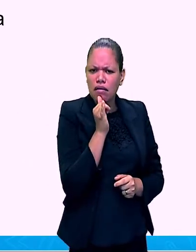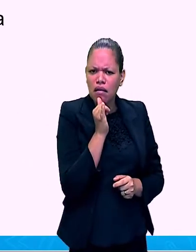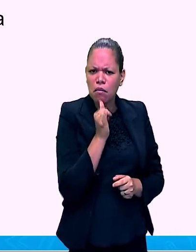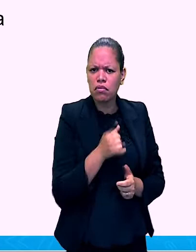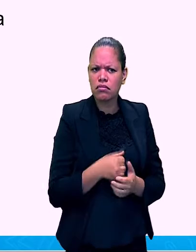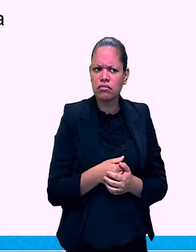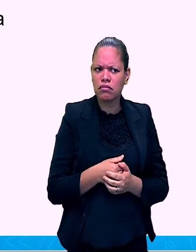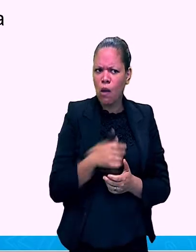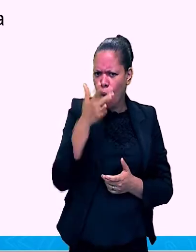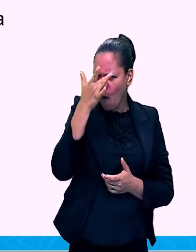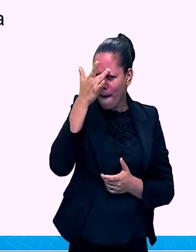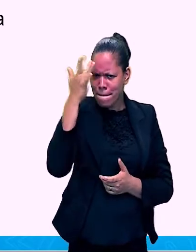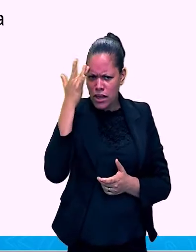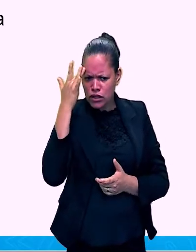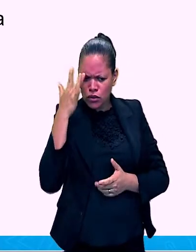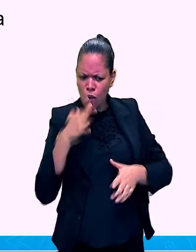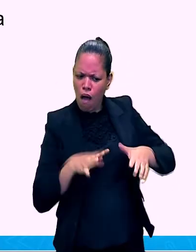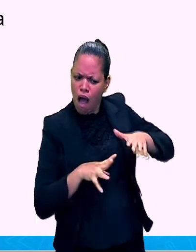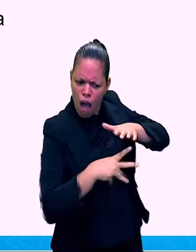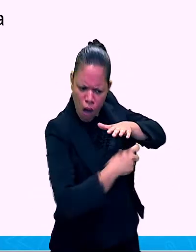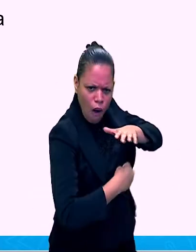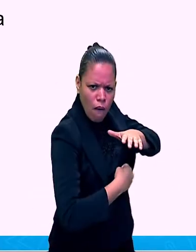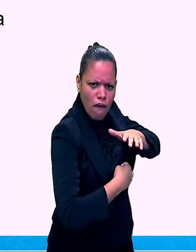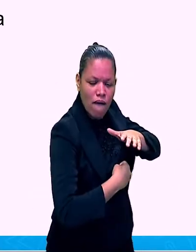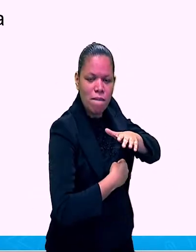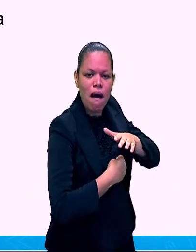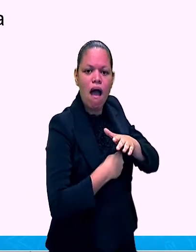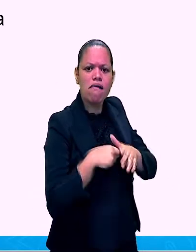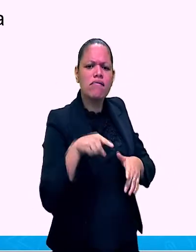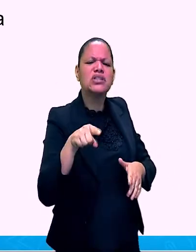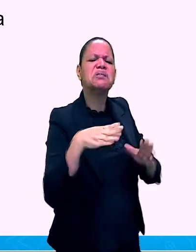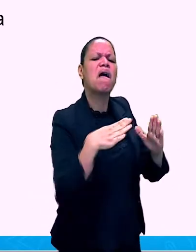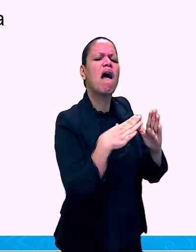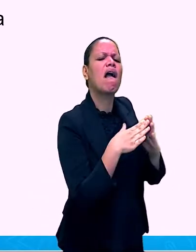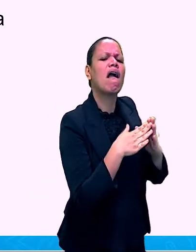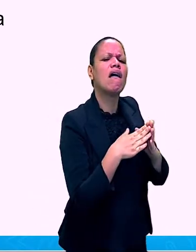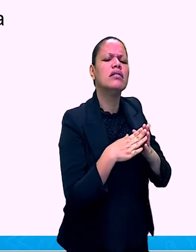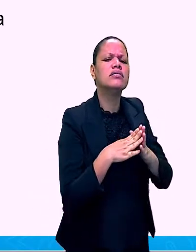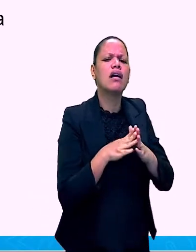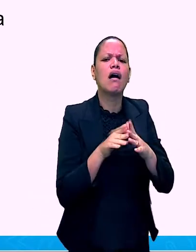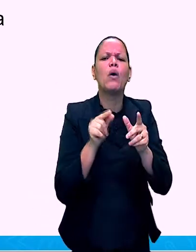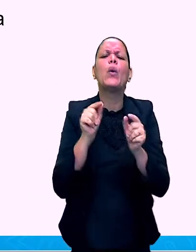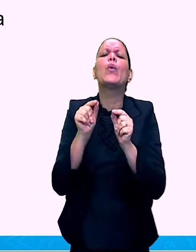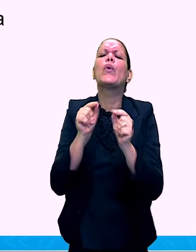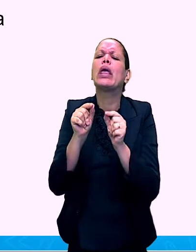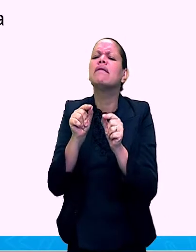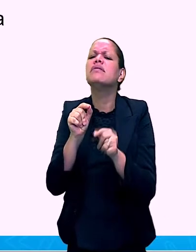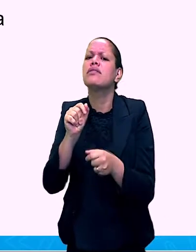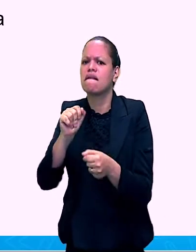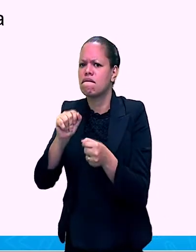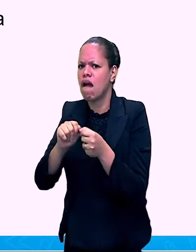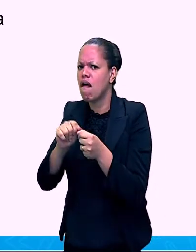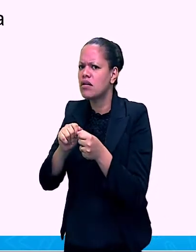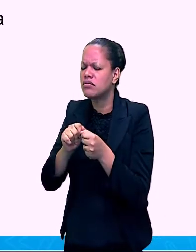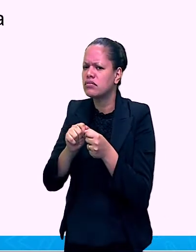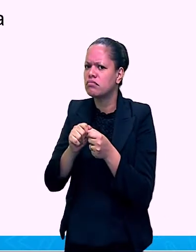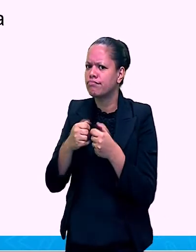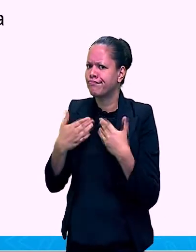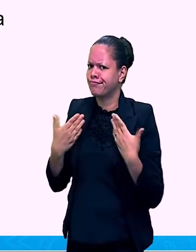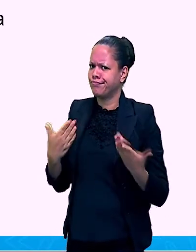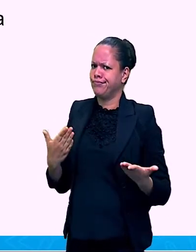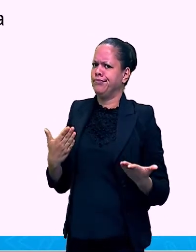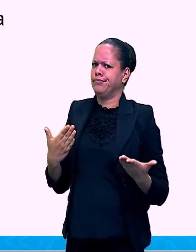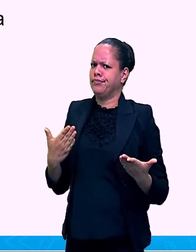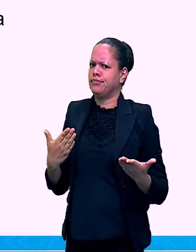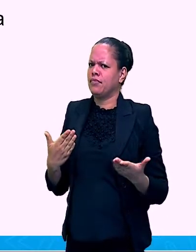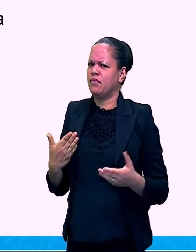faz? Você luta. Ele não está armado não, tá? Ele está querendo entrar, está no portão, forçando o portão. Você segura a